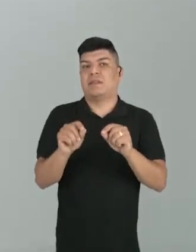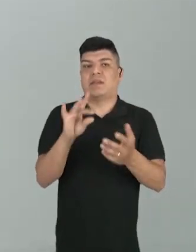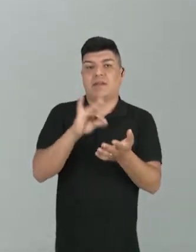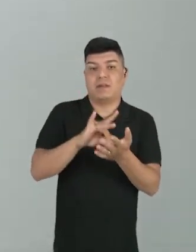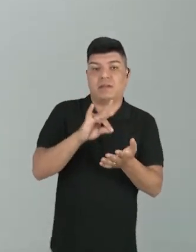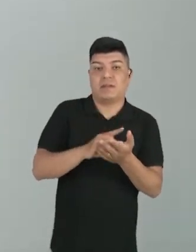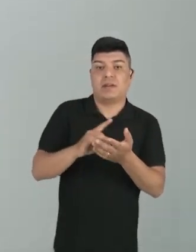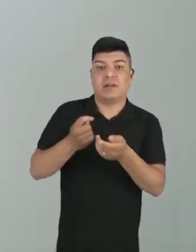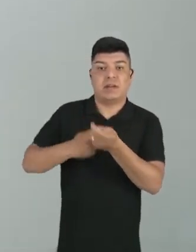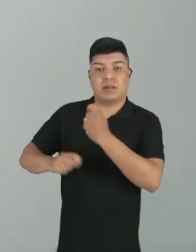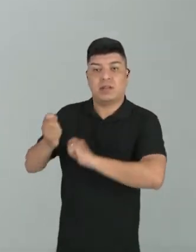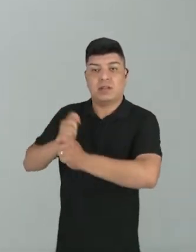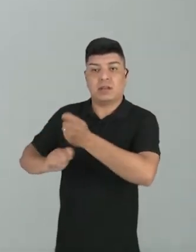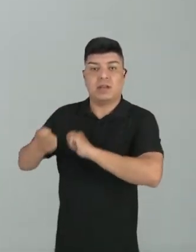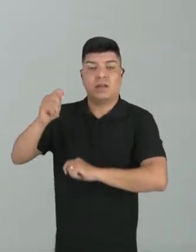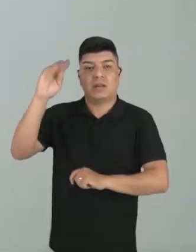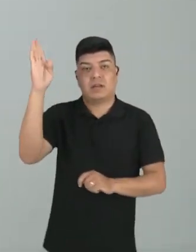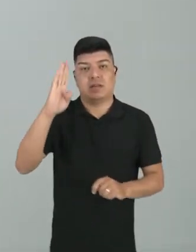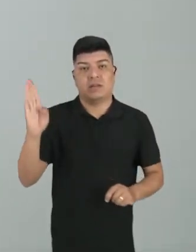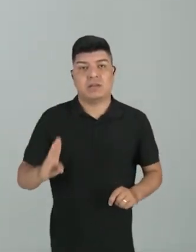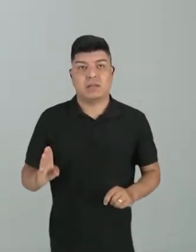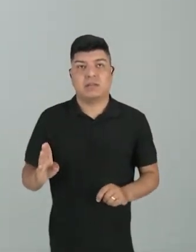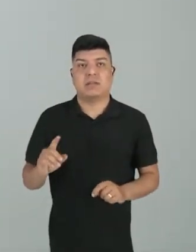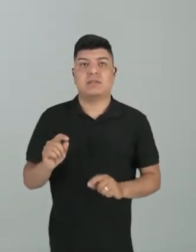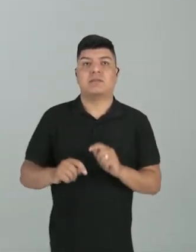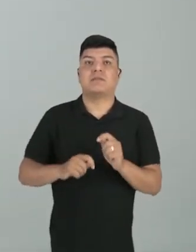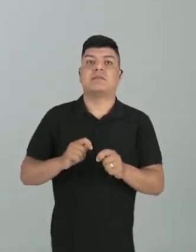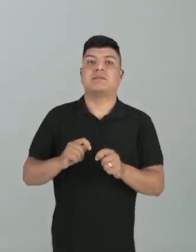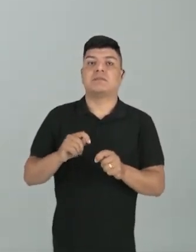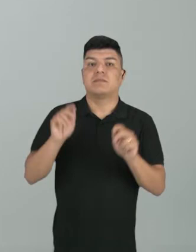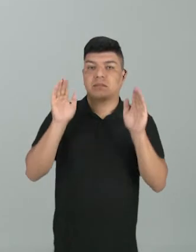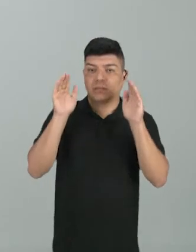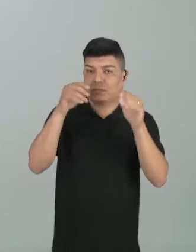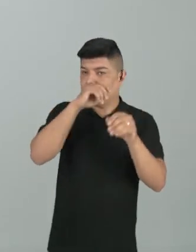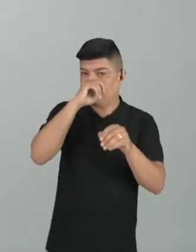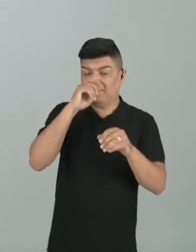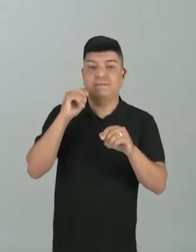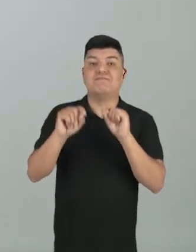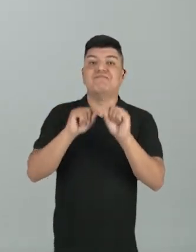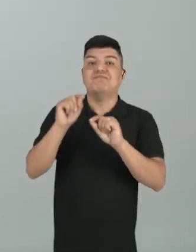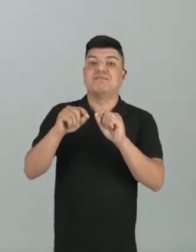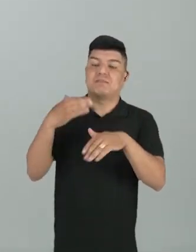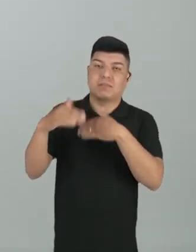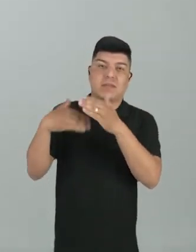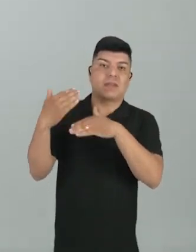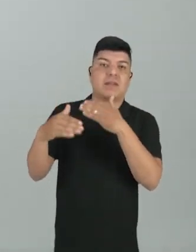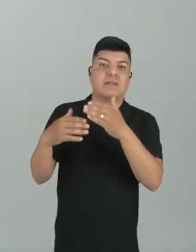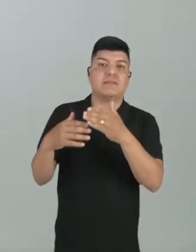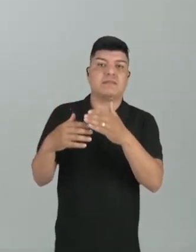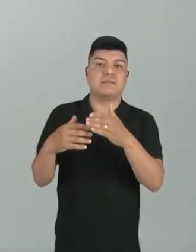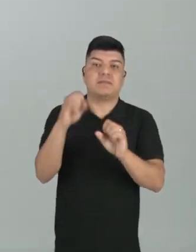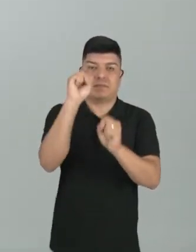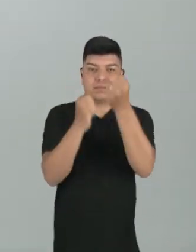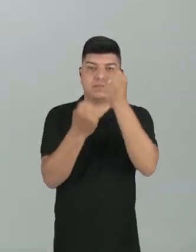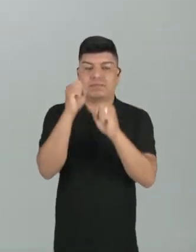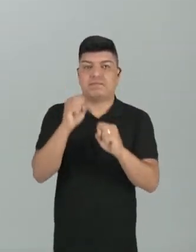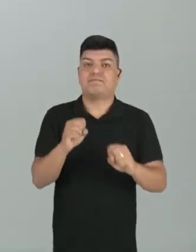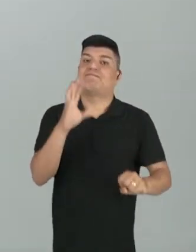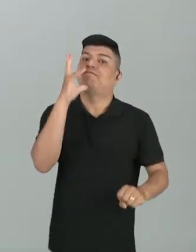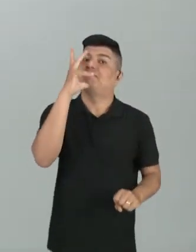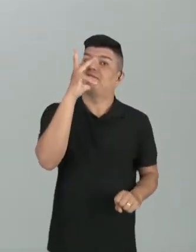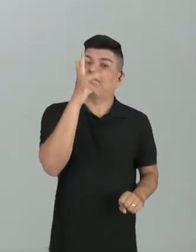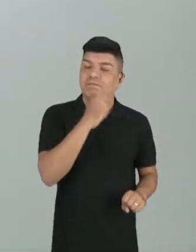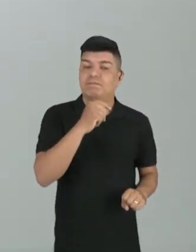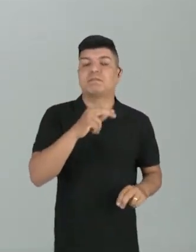realidade econômica do Brasil, nós estamos chamando a atenção que esse processo de industrialização ele ocorreu muito